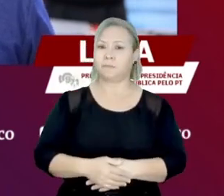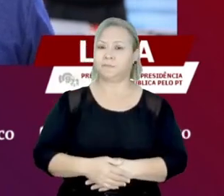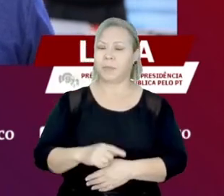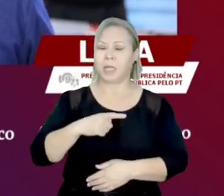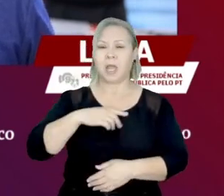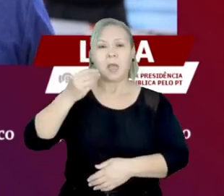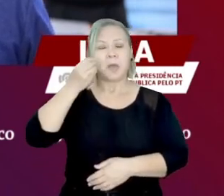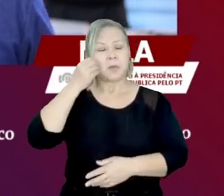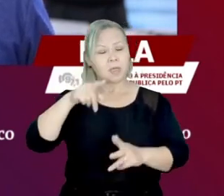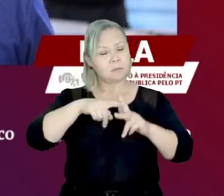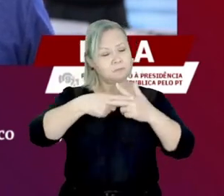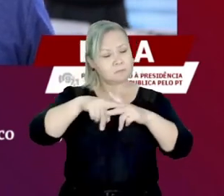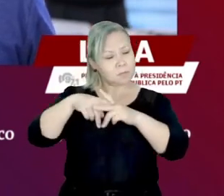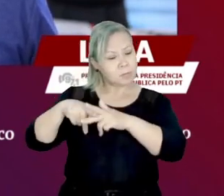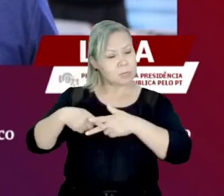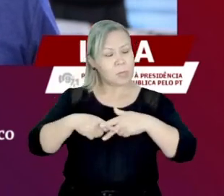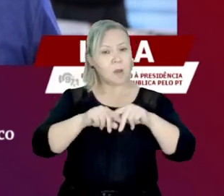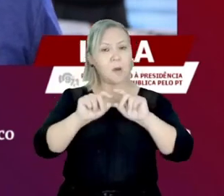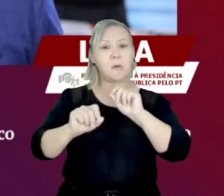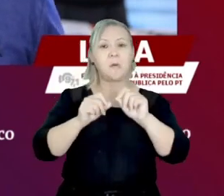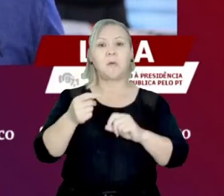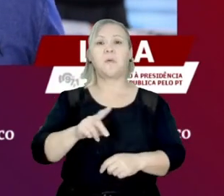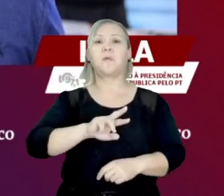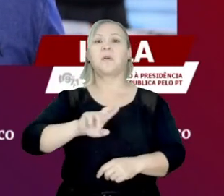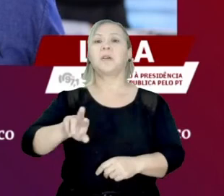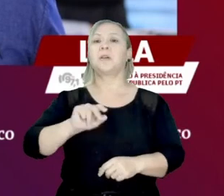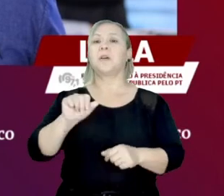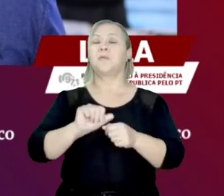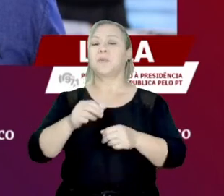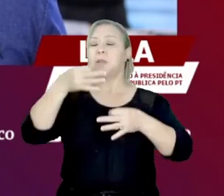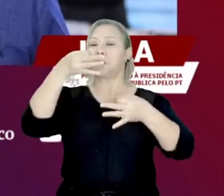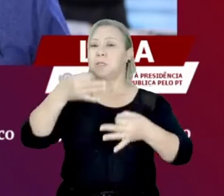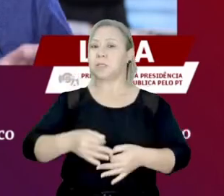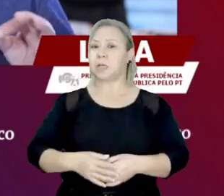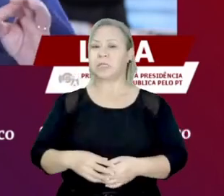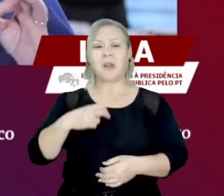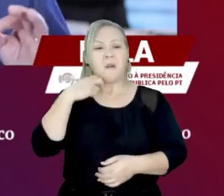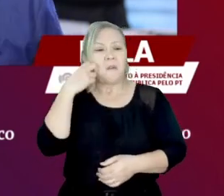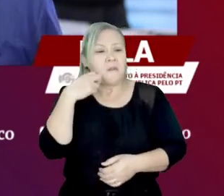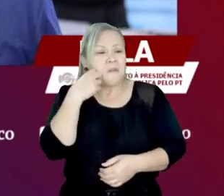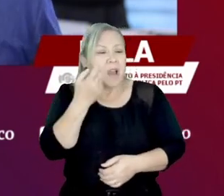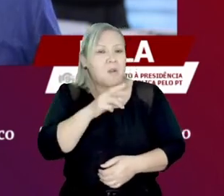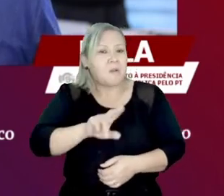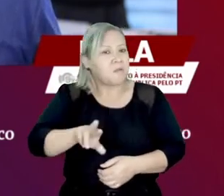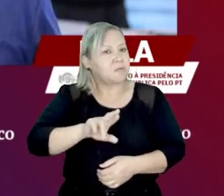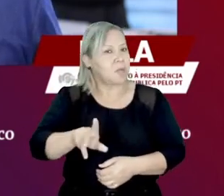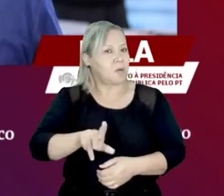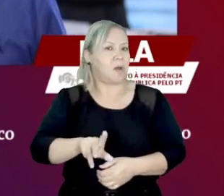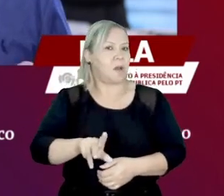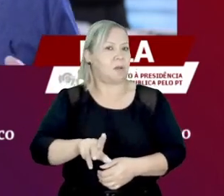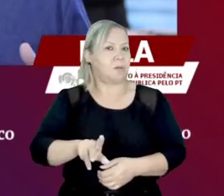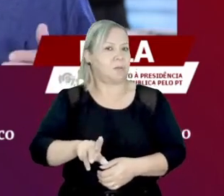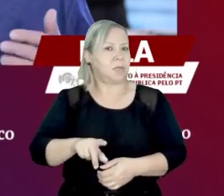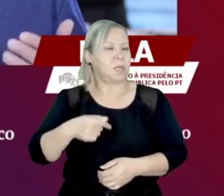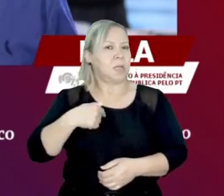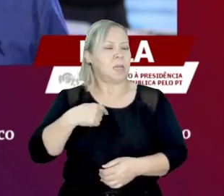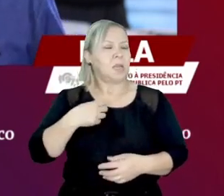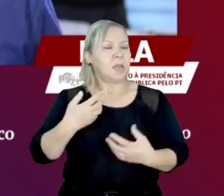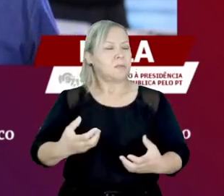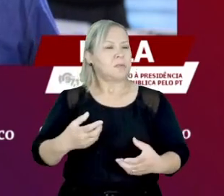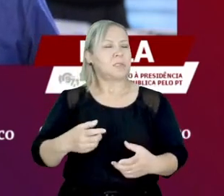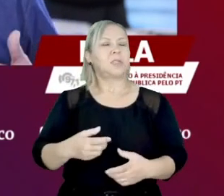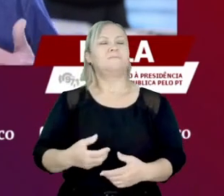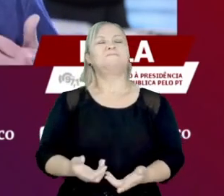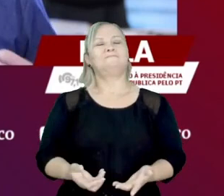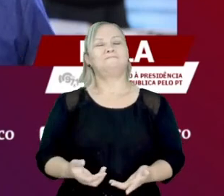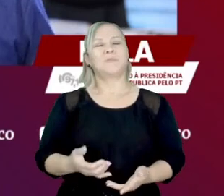desculpa, ela só é feita por gente grande, por gente que tem dignidade, por gente que tem moral, por